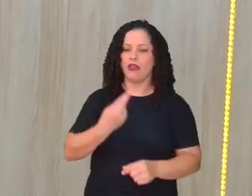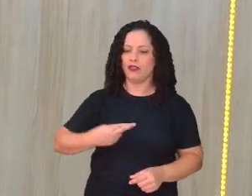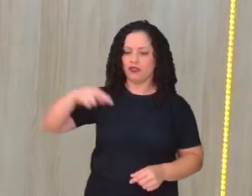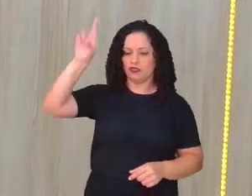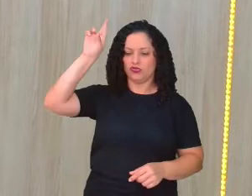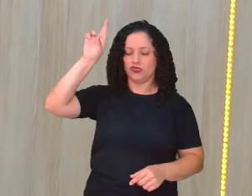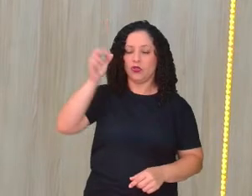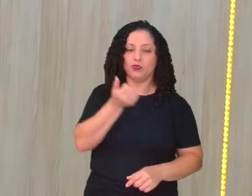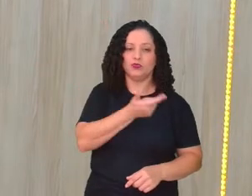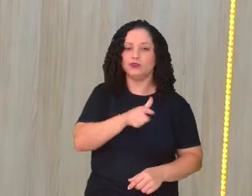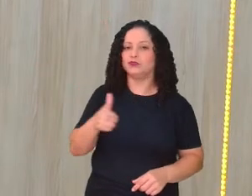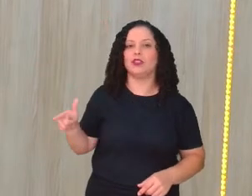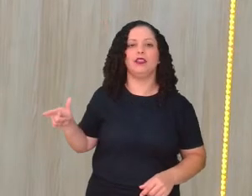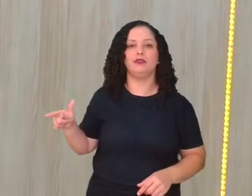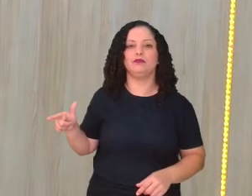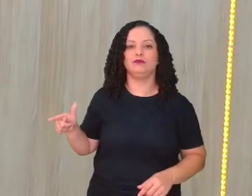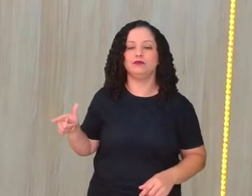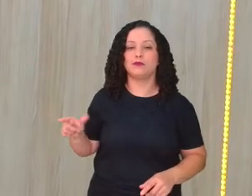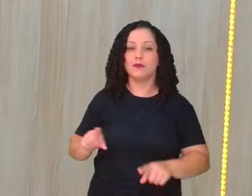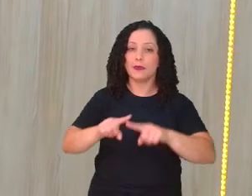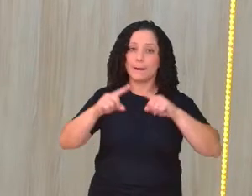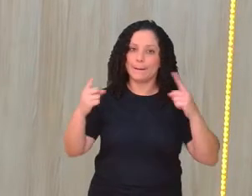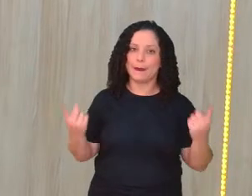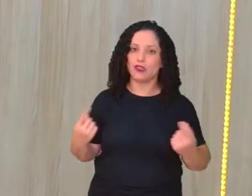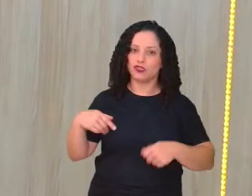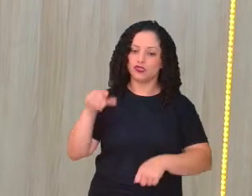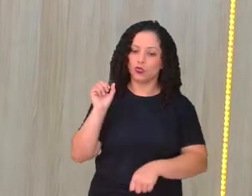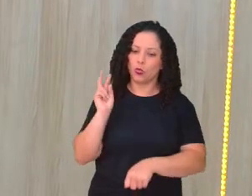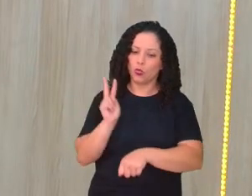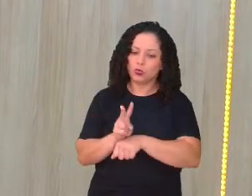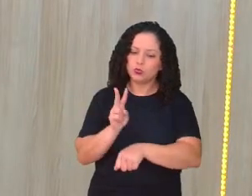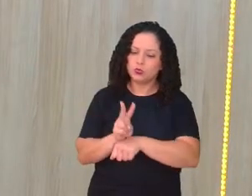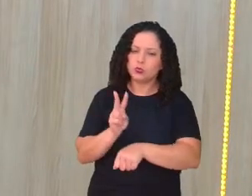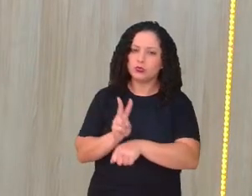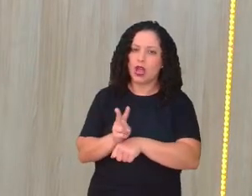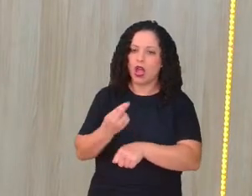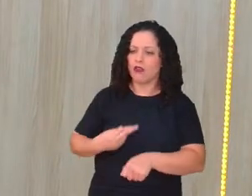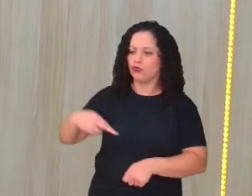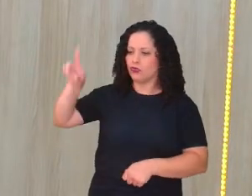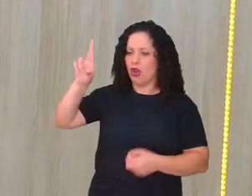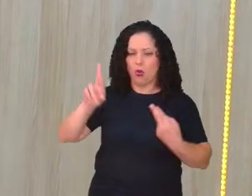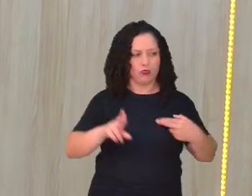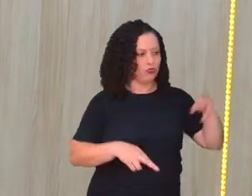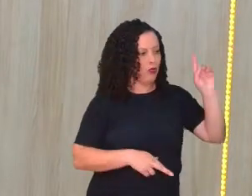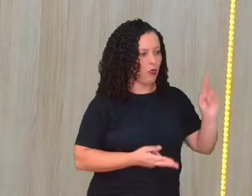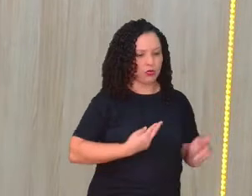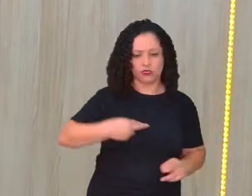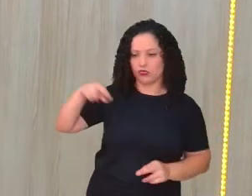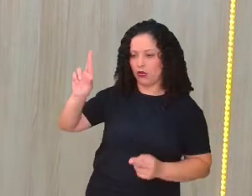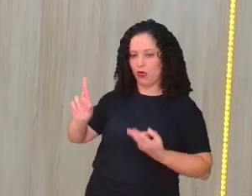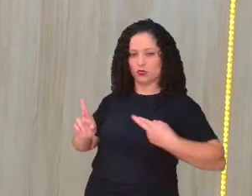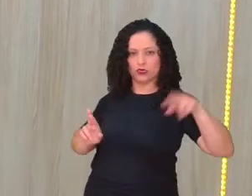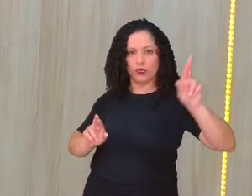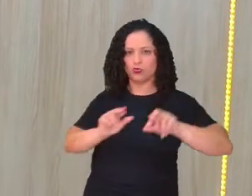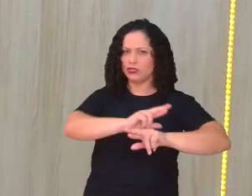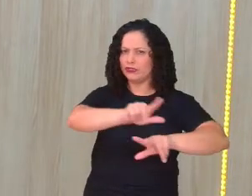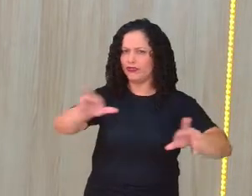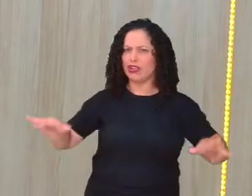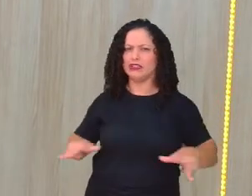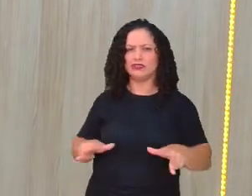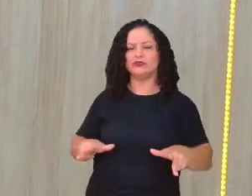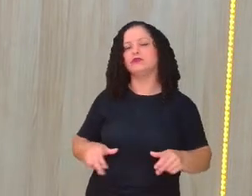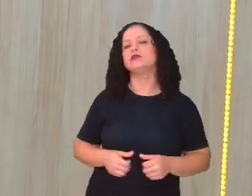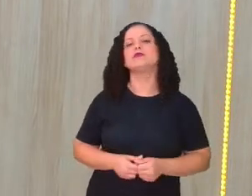religioso, mas ao mesmo tempo um Estado que protege a crença de todas as pessoas. Ele não vai